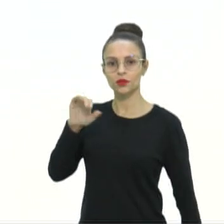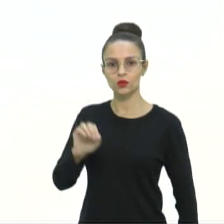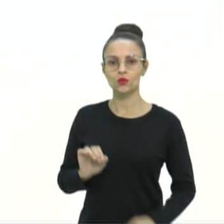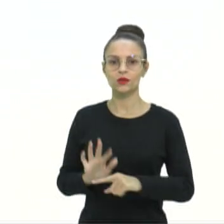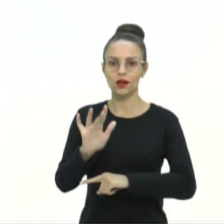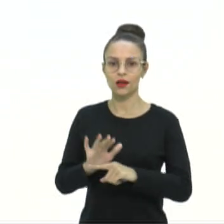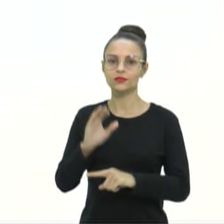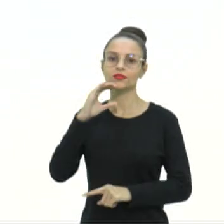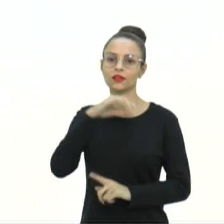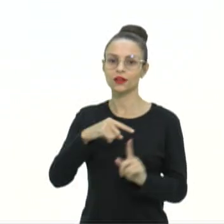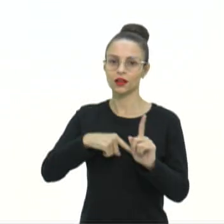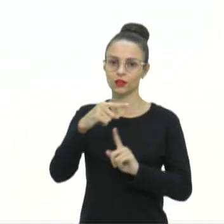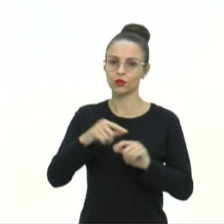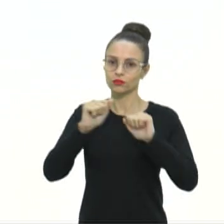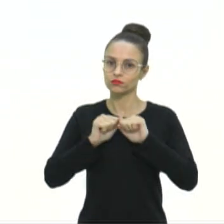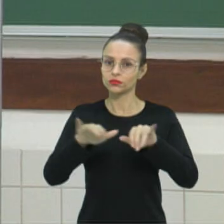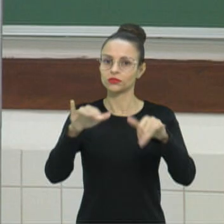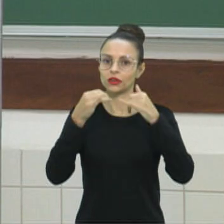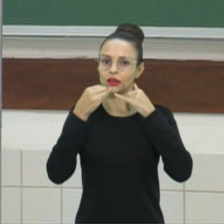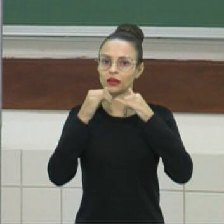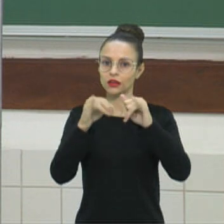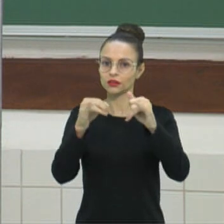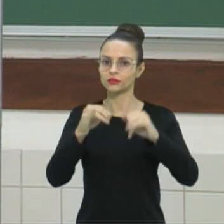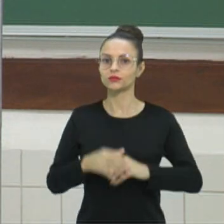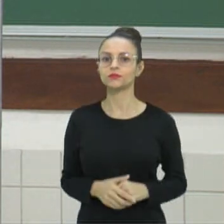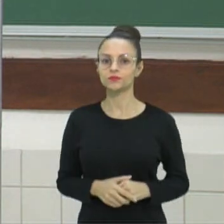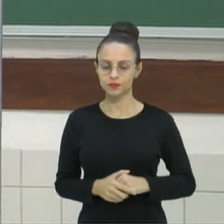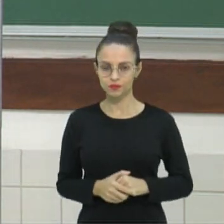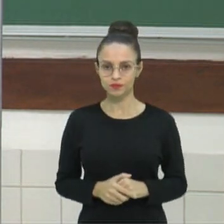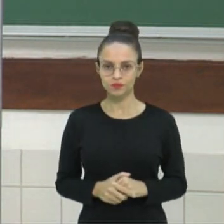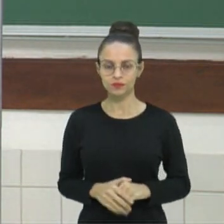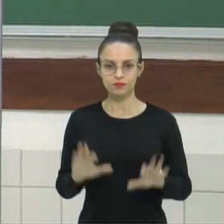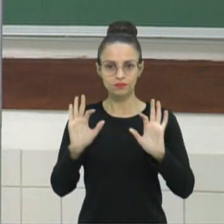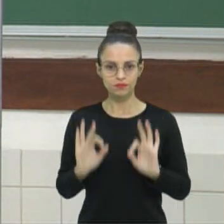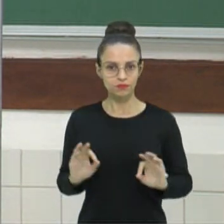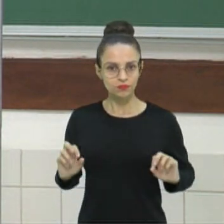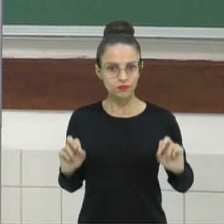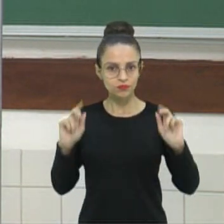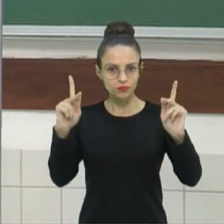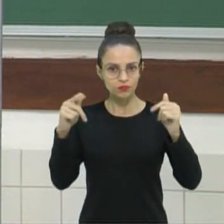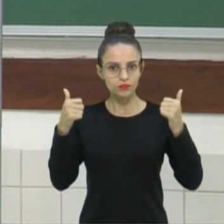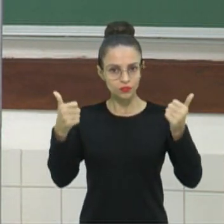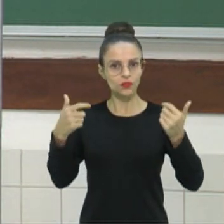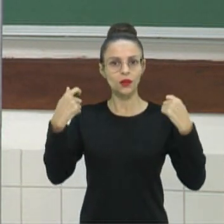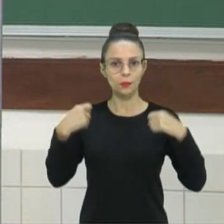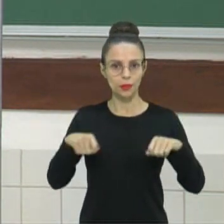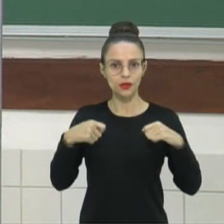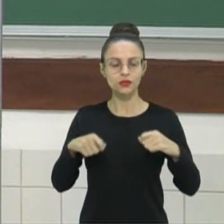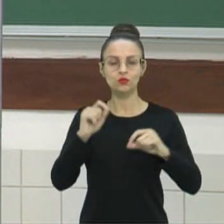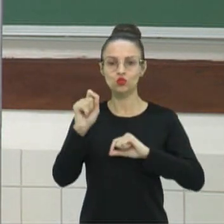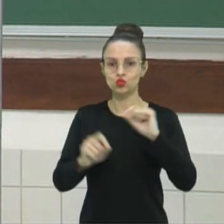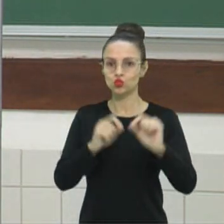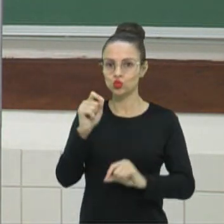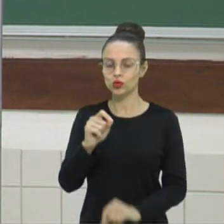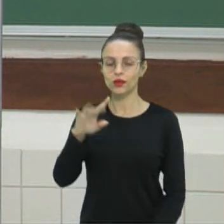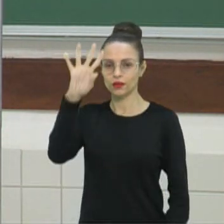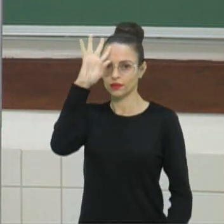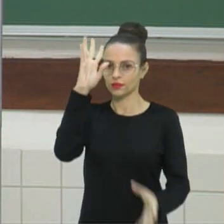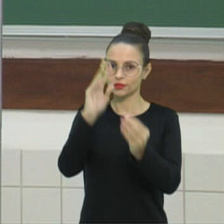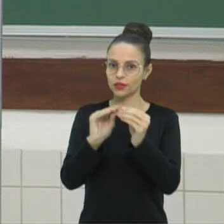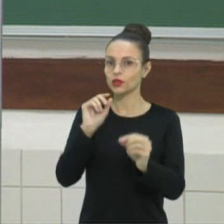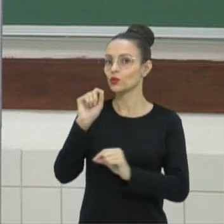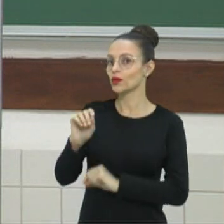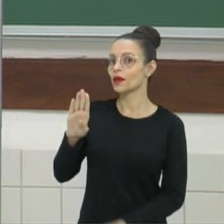calor e eletricidade, certo? Ok? Então vejo que precisa de uma certa cultura, né? Entender o que